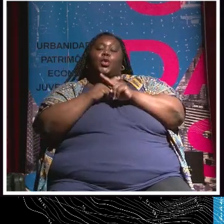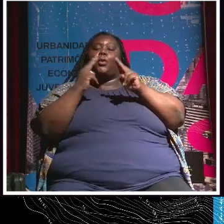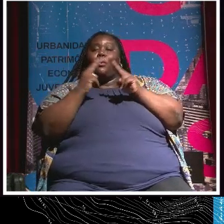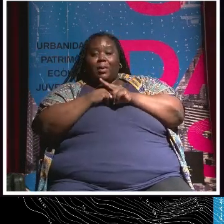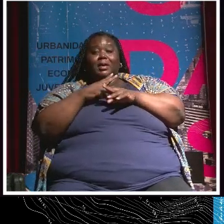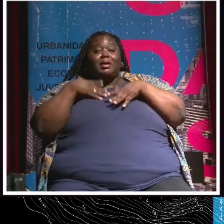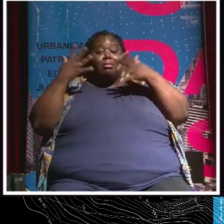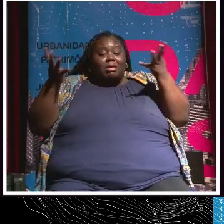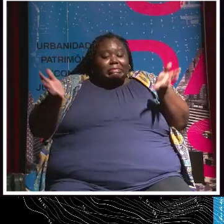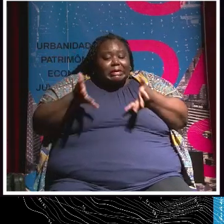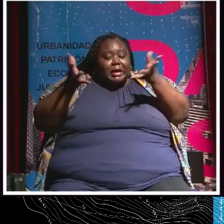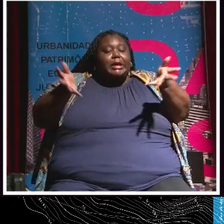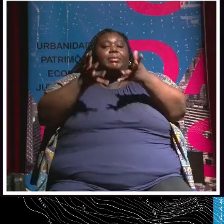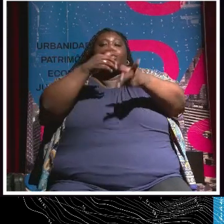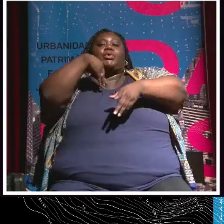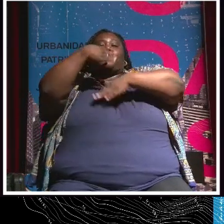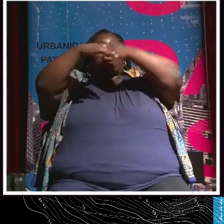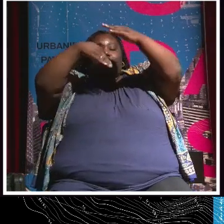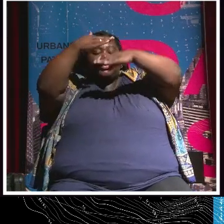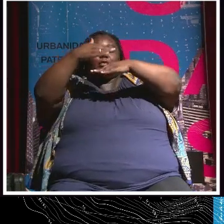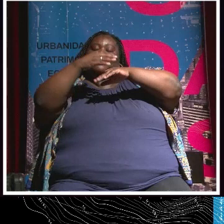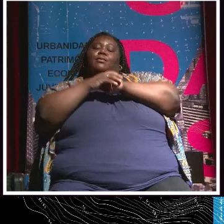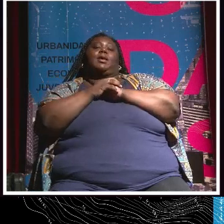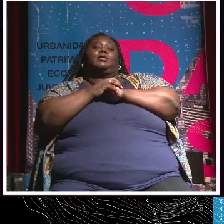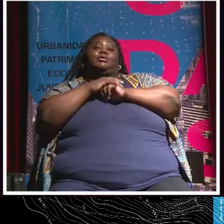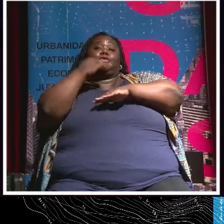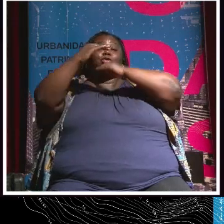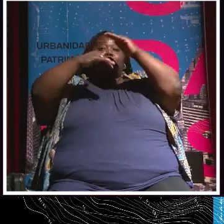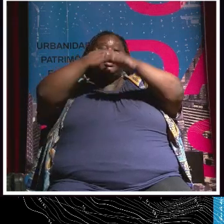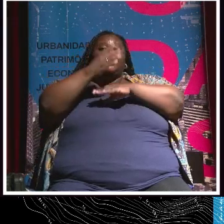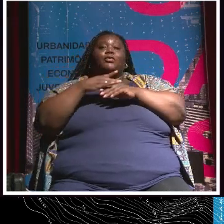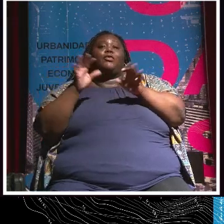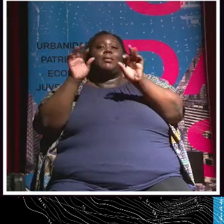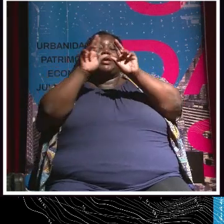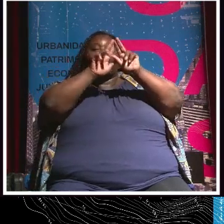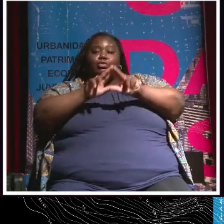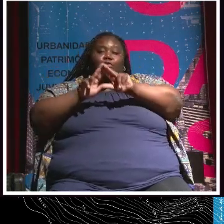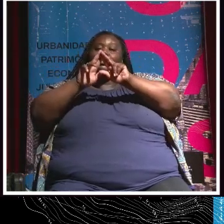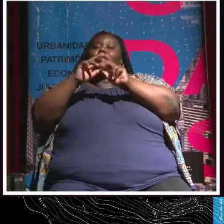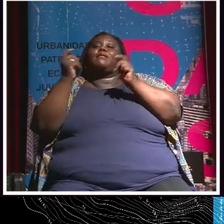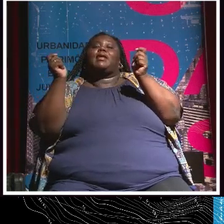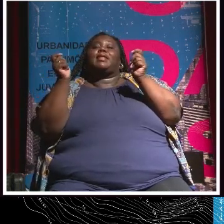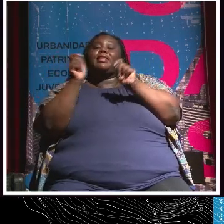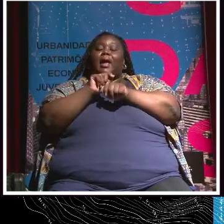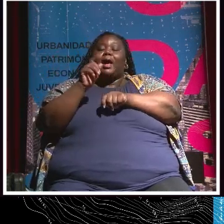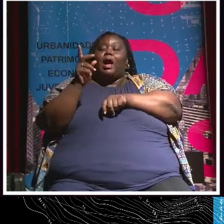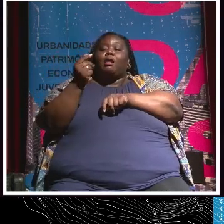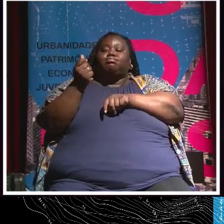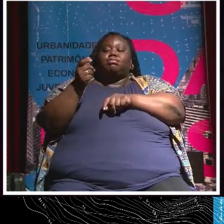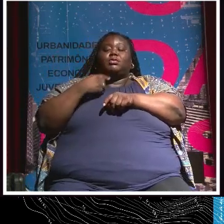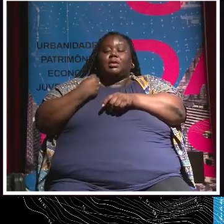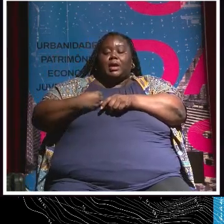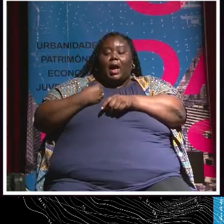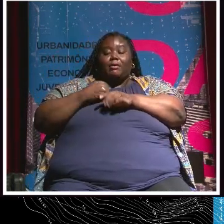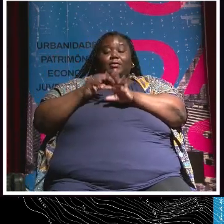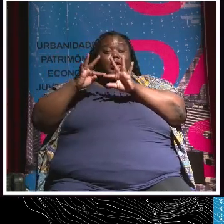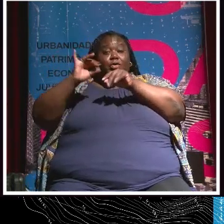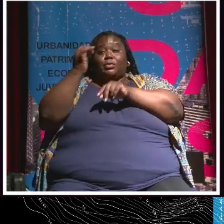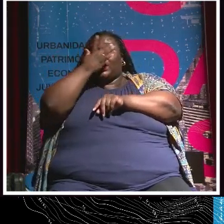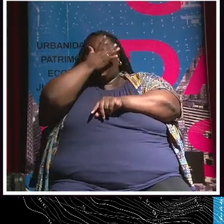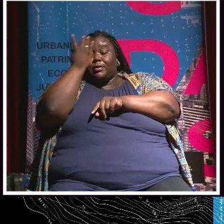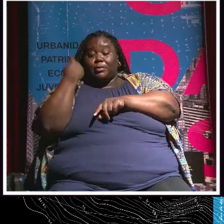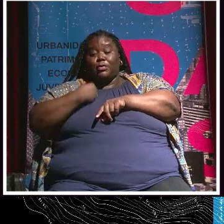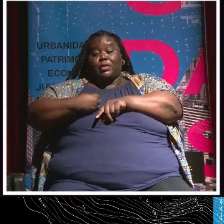para impulsionar o desenvolvimento, esse desenvolvimento sustentável, para enriquecer a vida de todos aqueles e aquelas